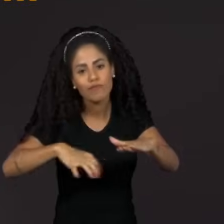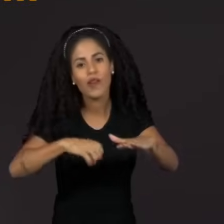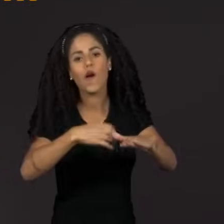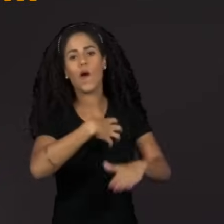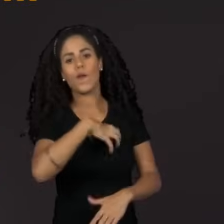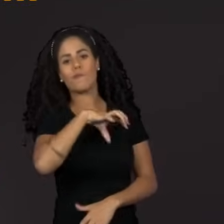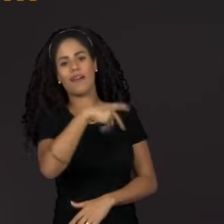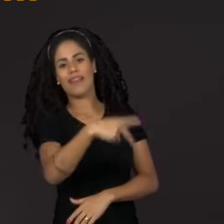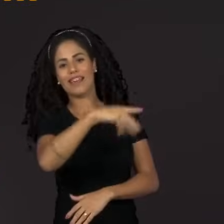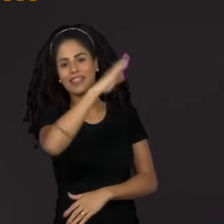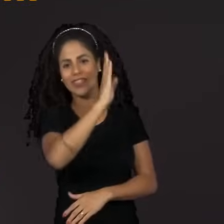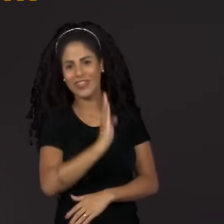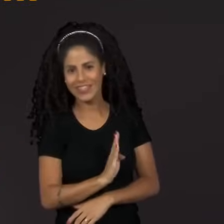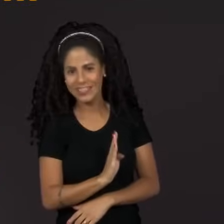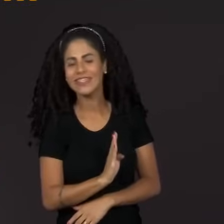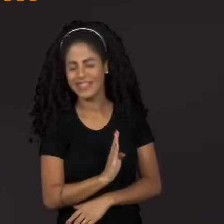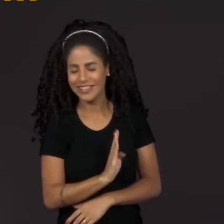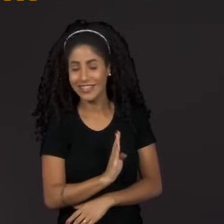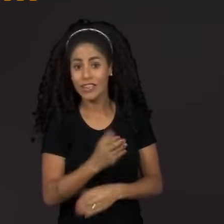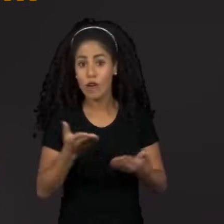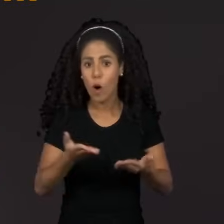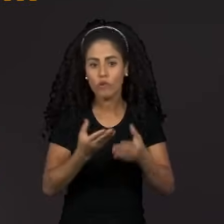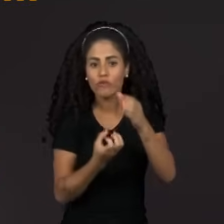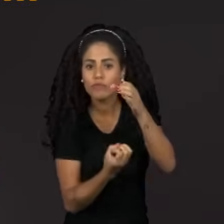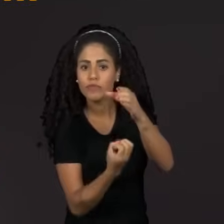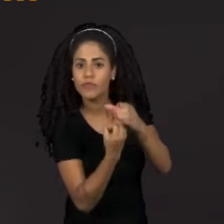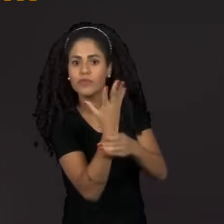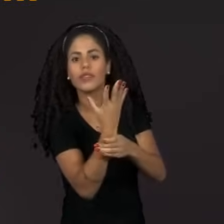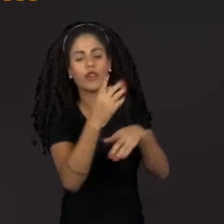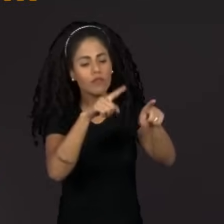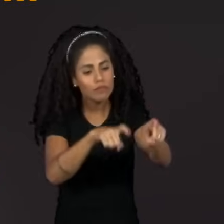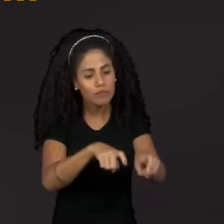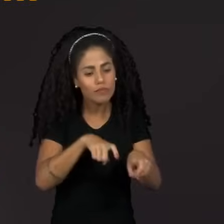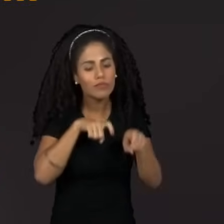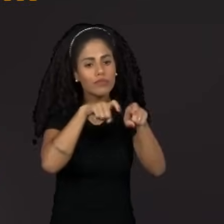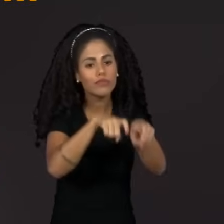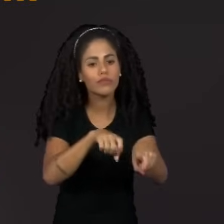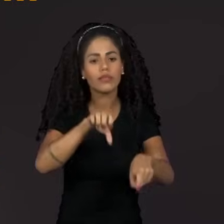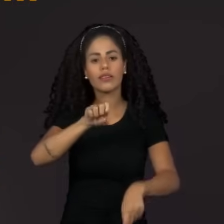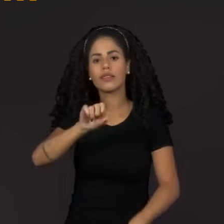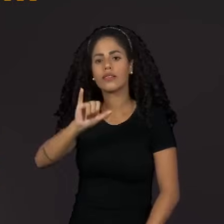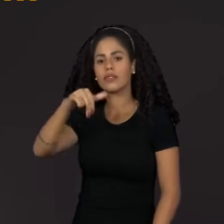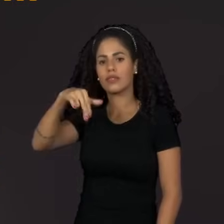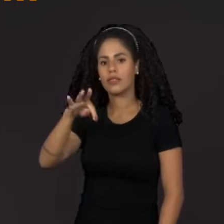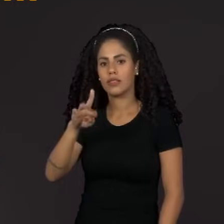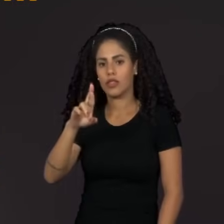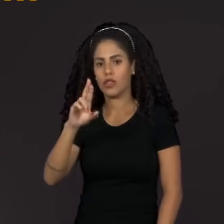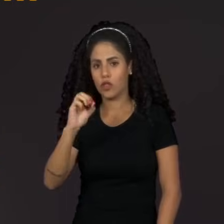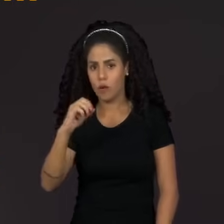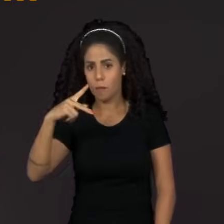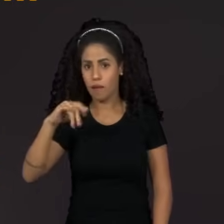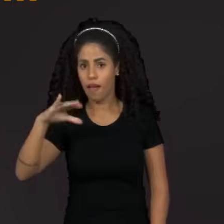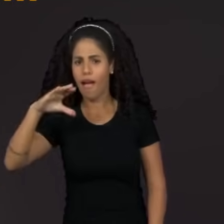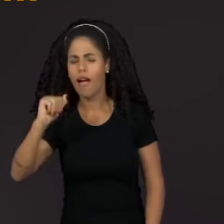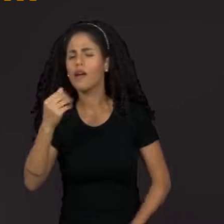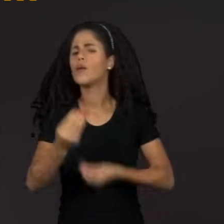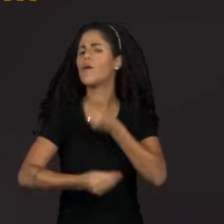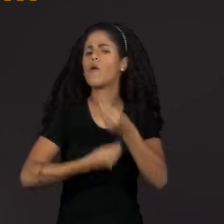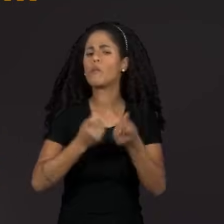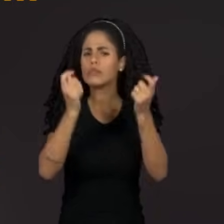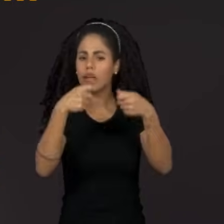Bahia, aqui no Brasil. Criador da agricultura sintrópica, ele vai contar como é